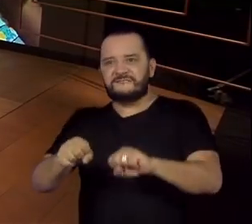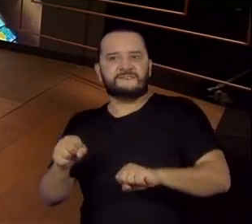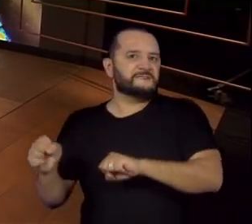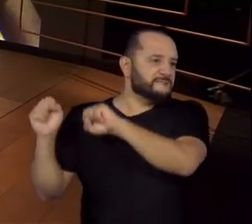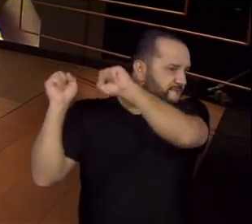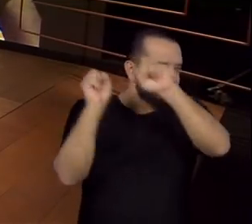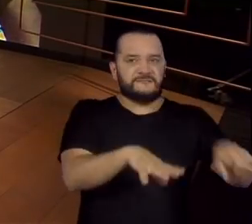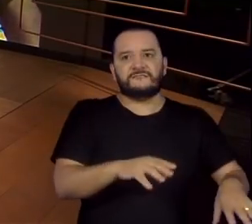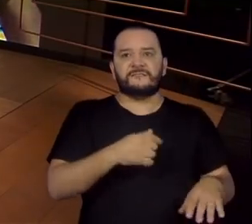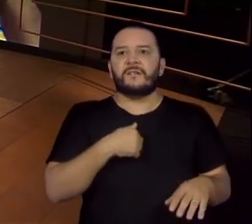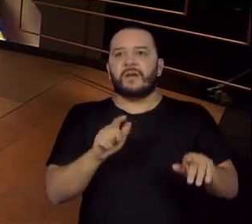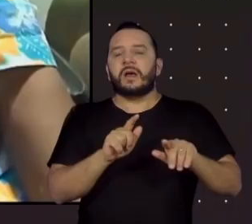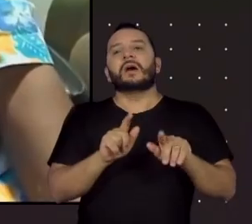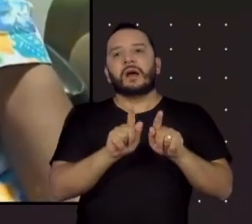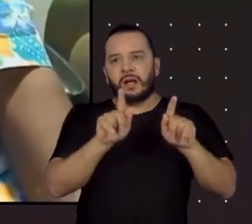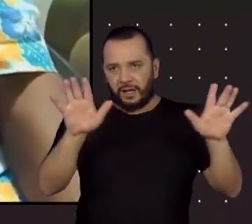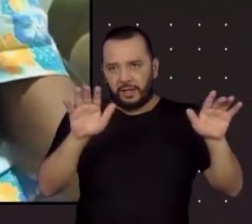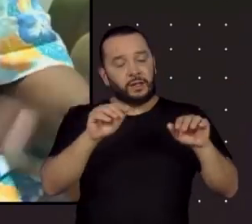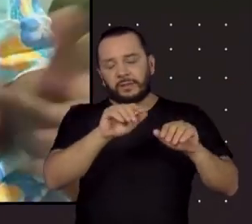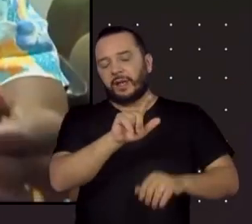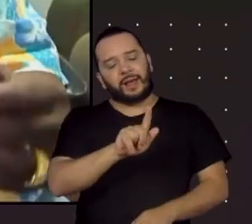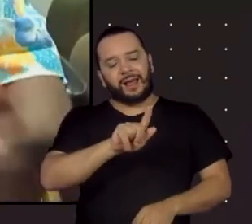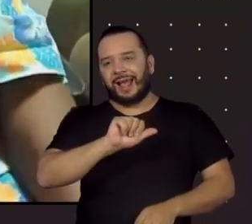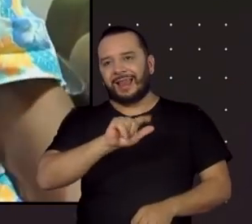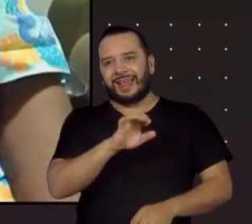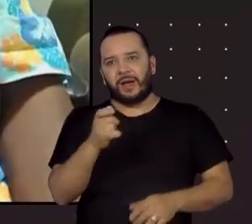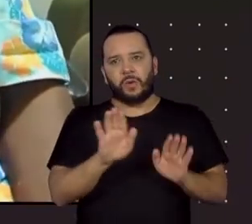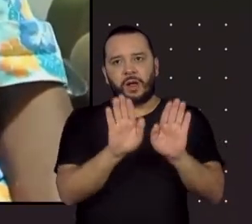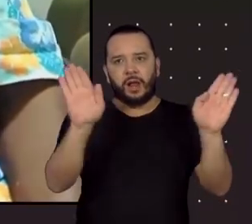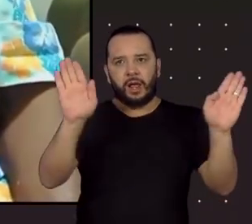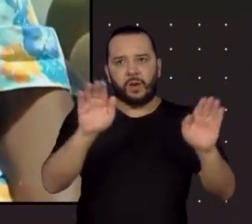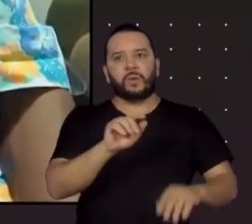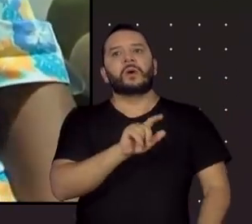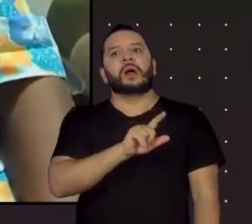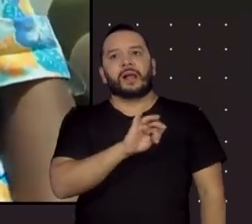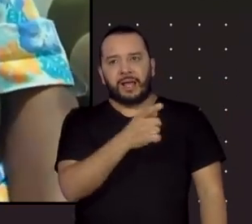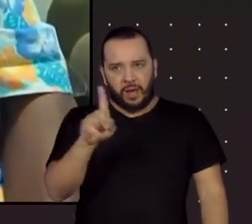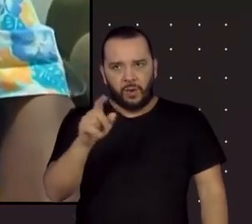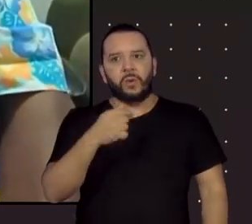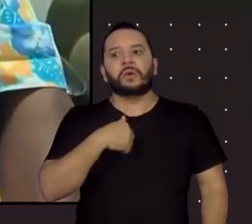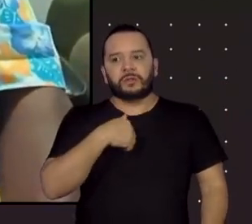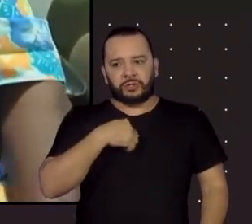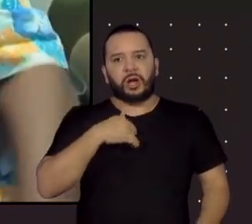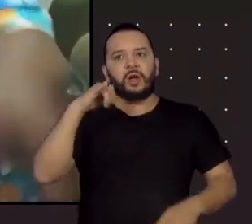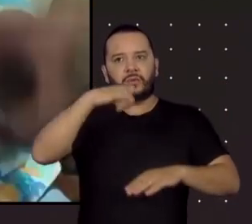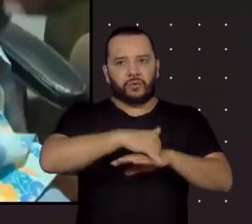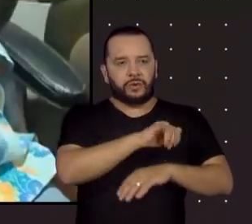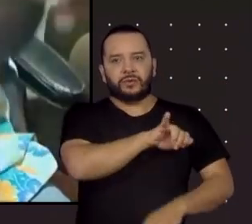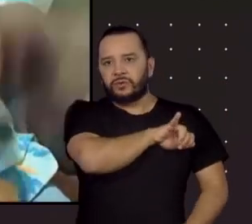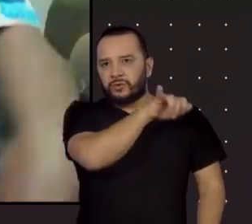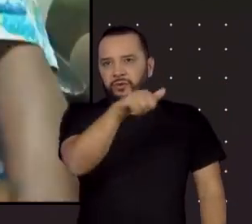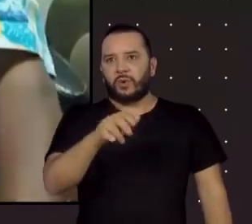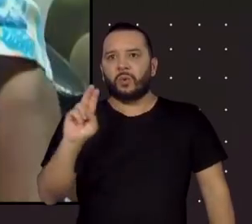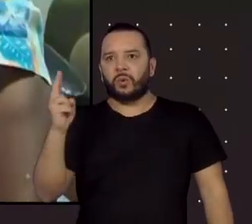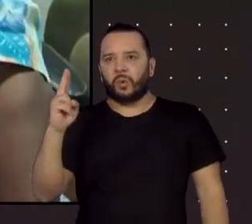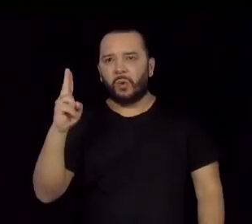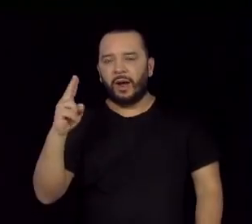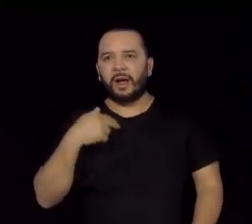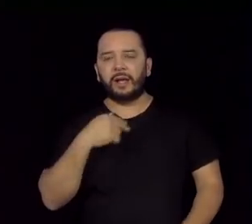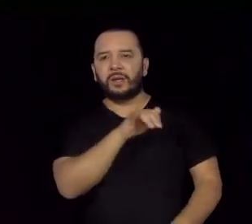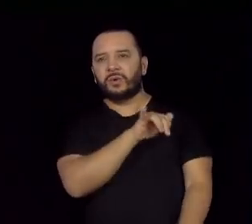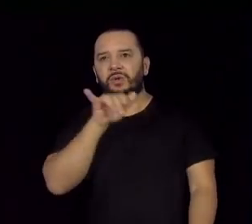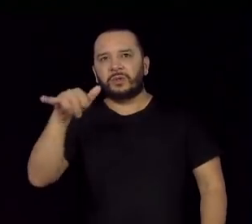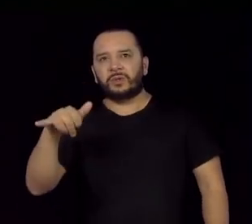Uruguai. Do Uruguai, acredite, eu fui para a Tchecoslováquia. Aí foi 360